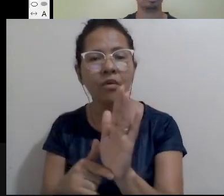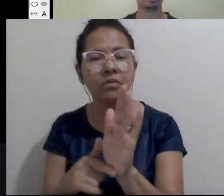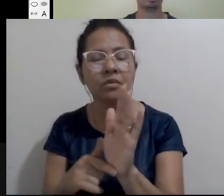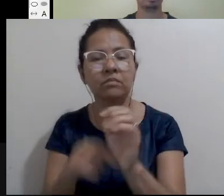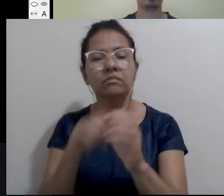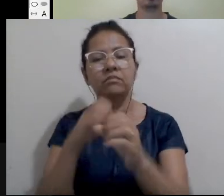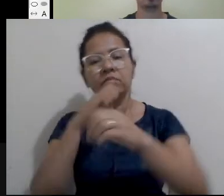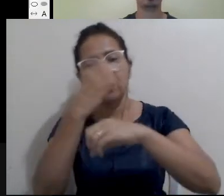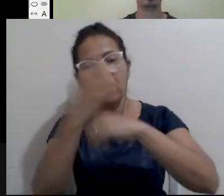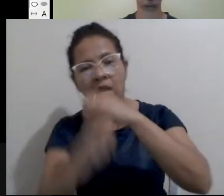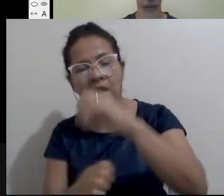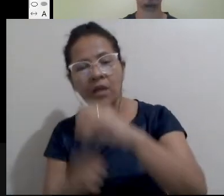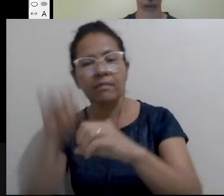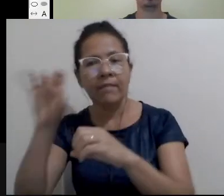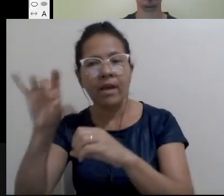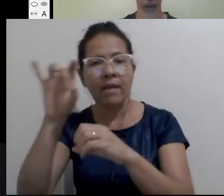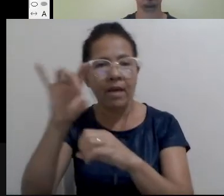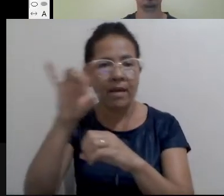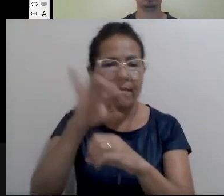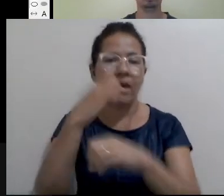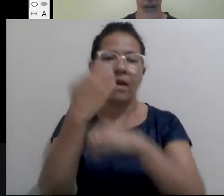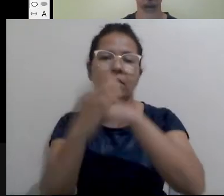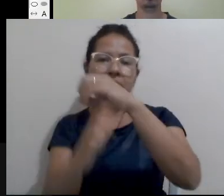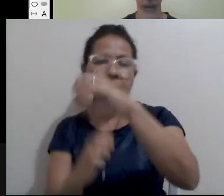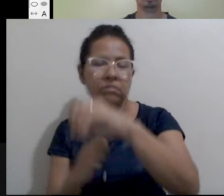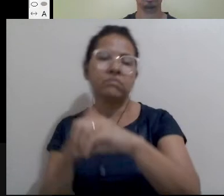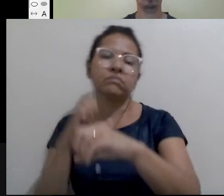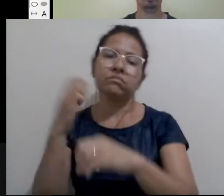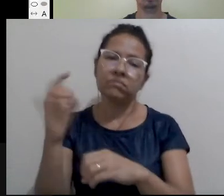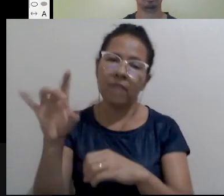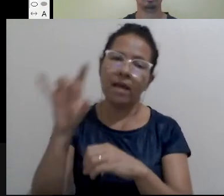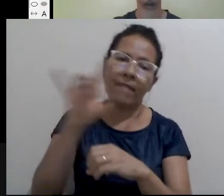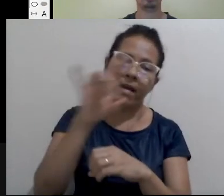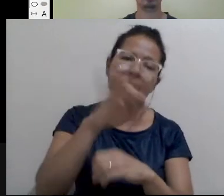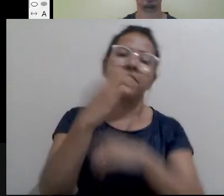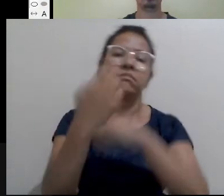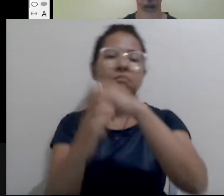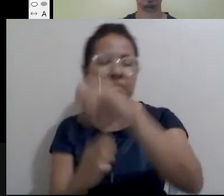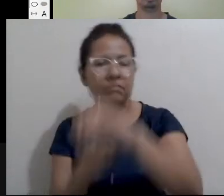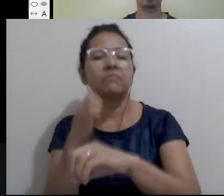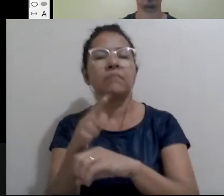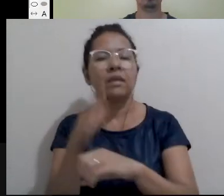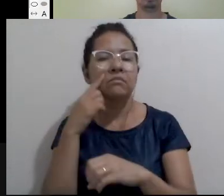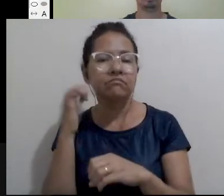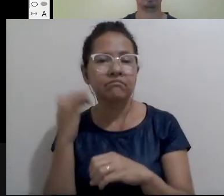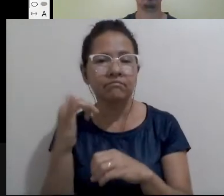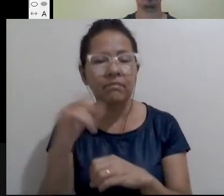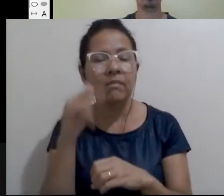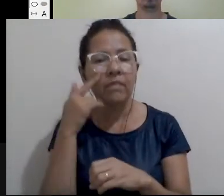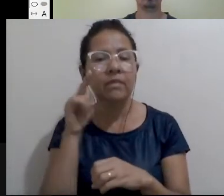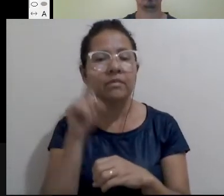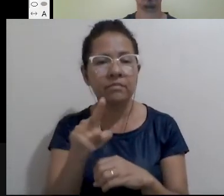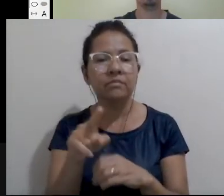ó, cada elétron. Aqui a gente tem um spin eletrônico, aqui a gente tem um spin eletrônico, aqui a gente tem um spin eletrônico e aqui a gente tem